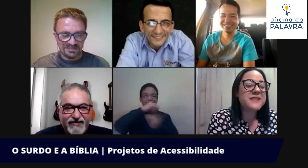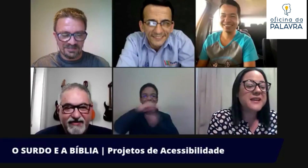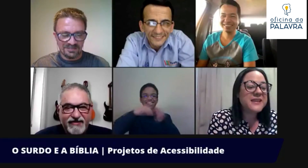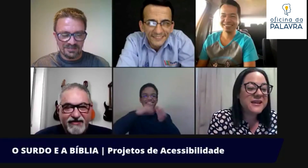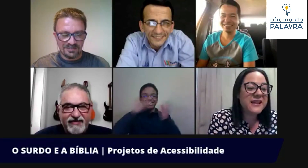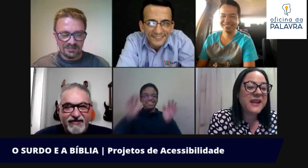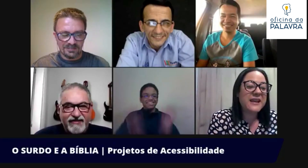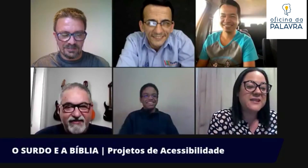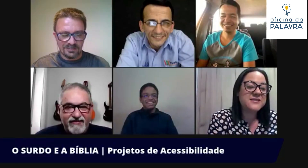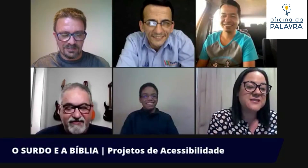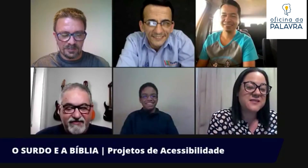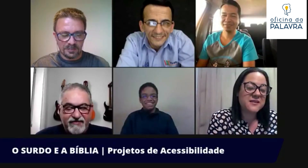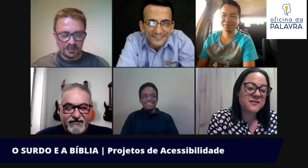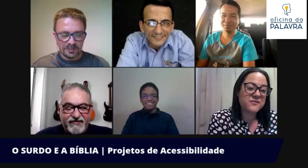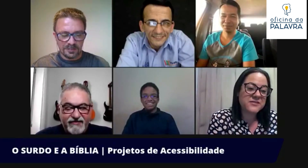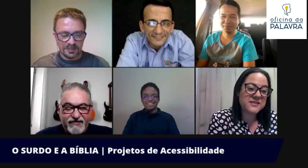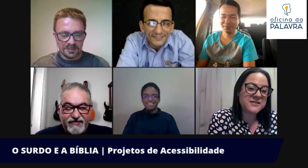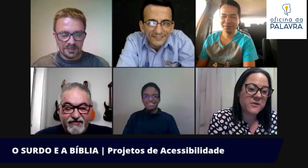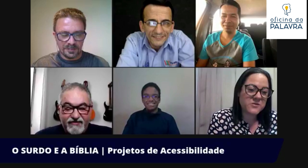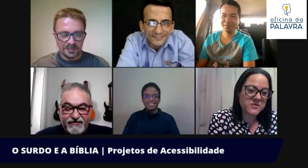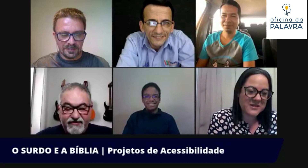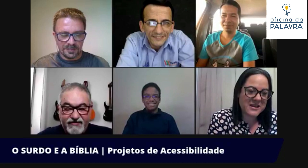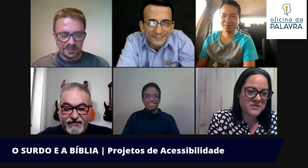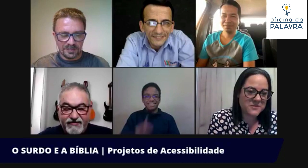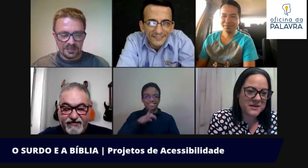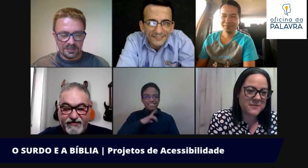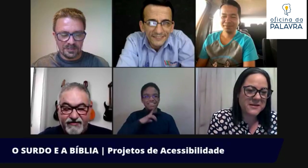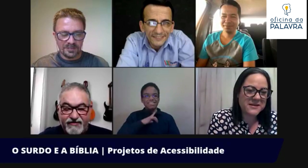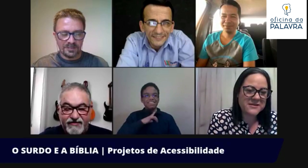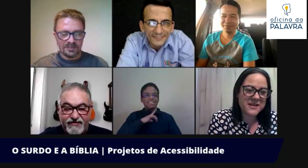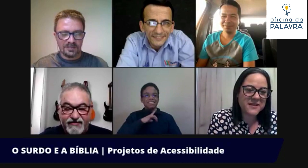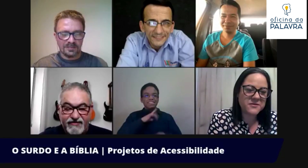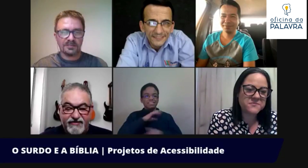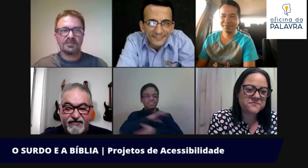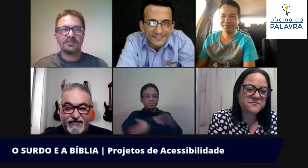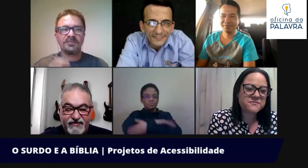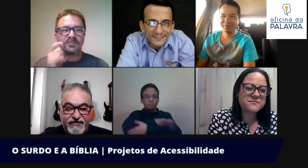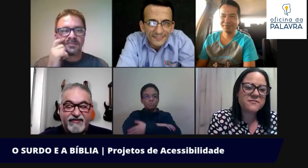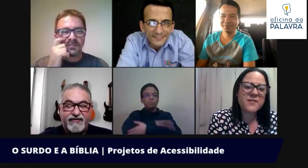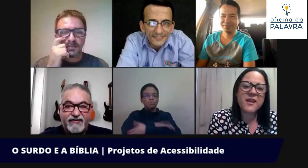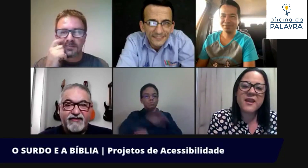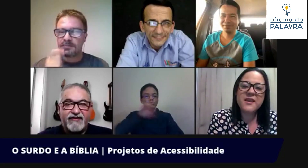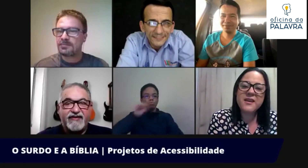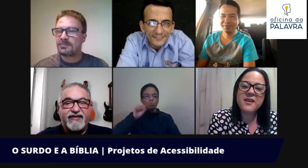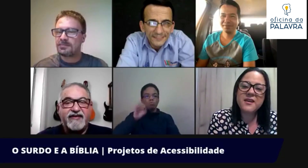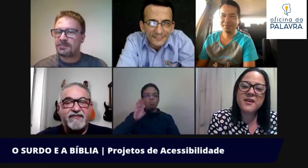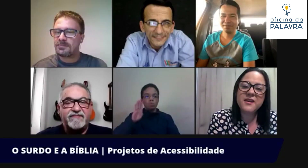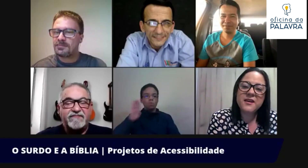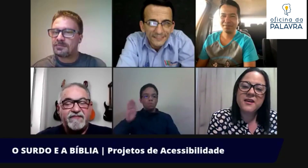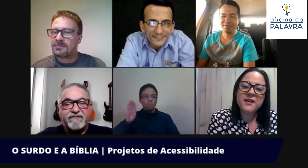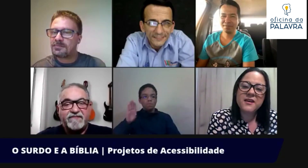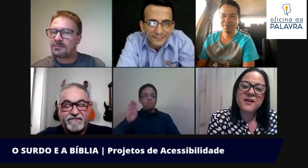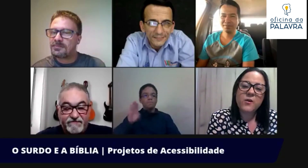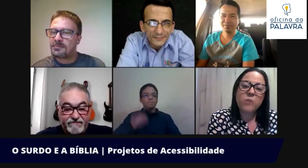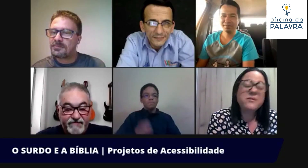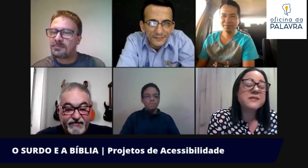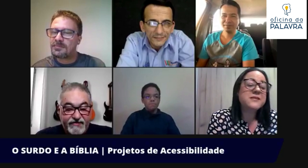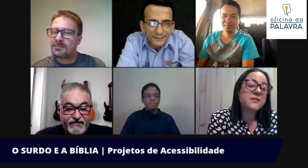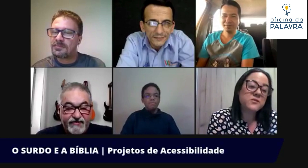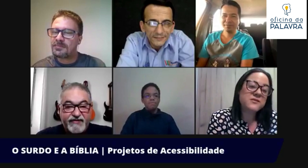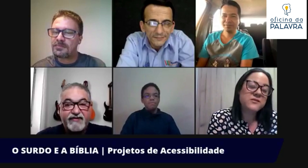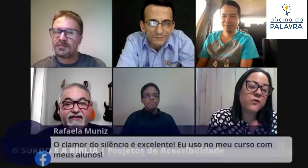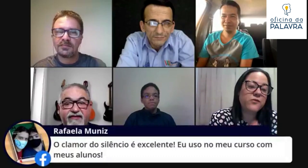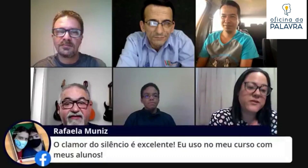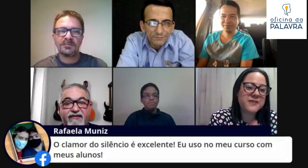A parceria, né, que vocês têm com a Sociedade Bíblica, certo? E então, como